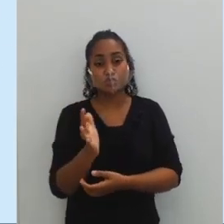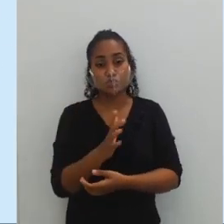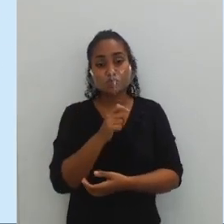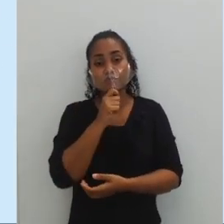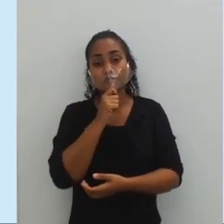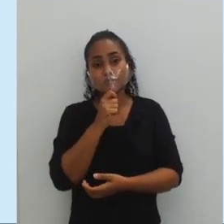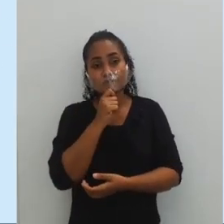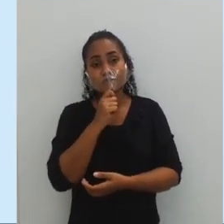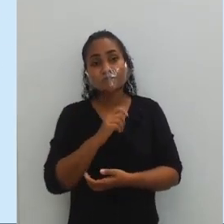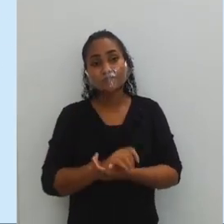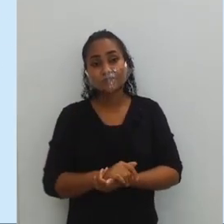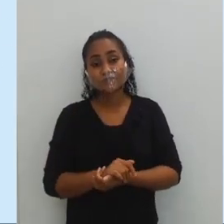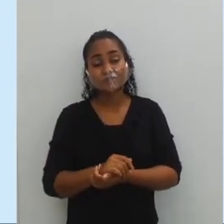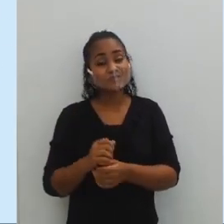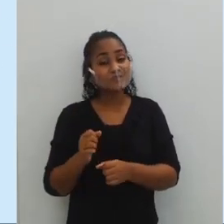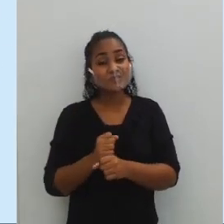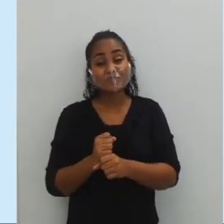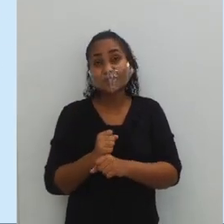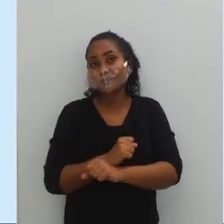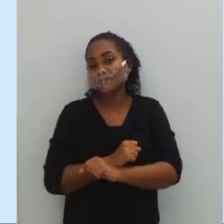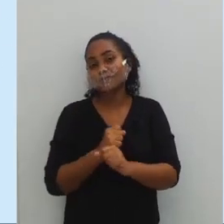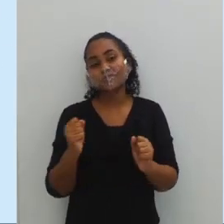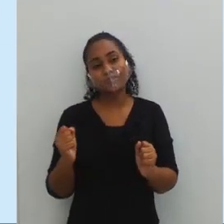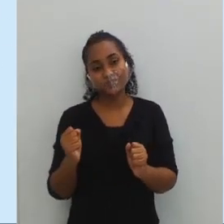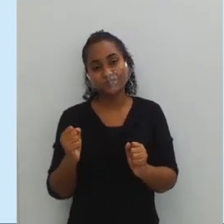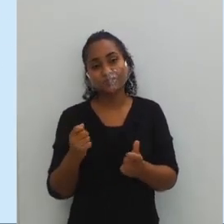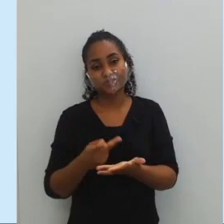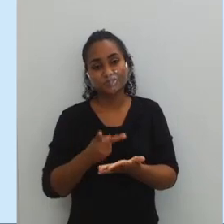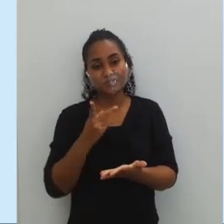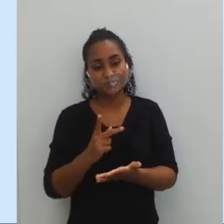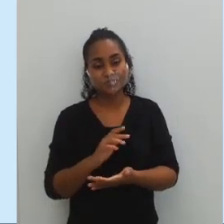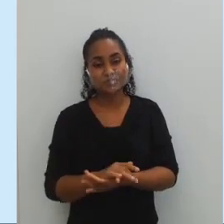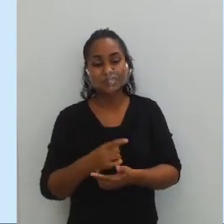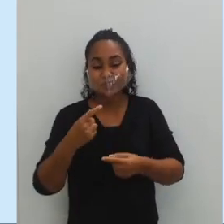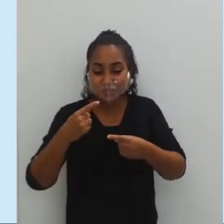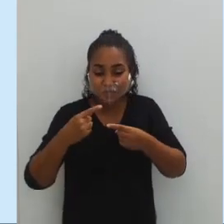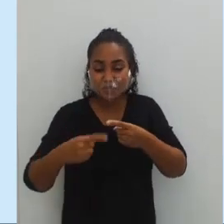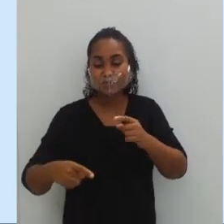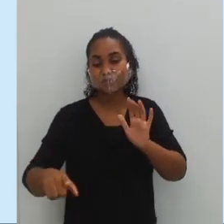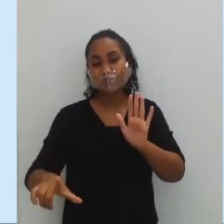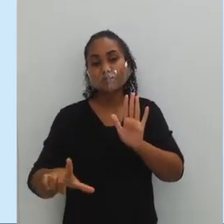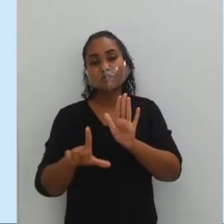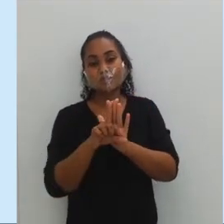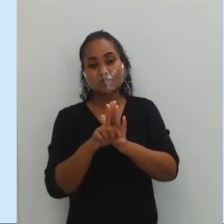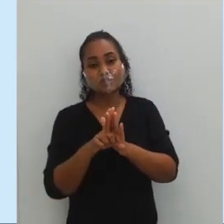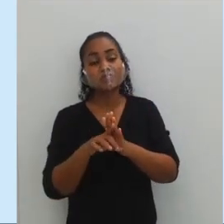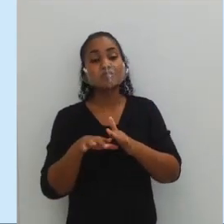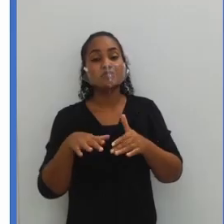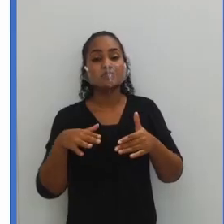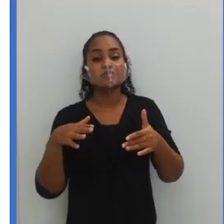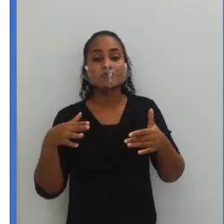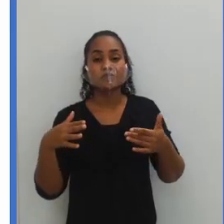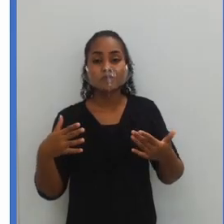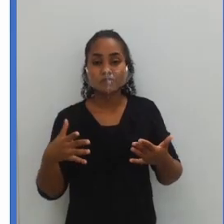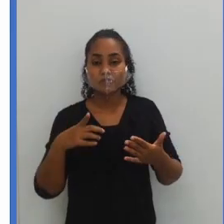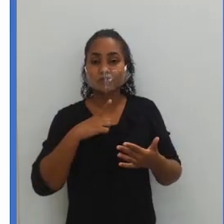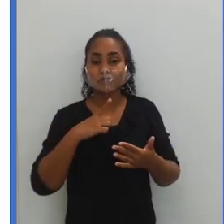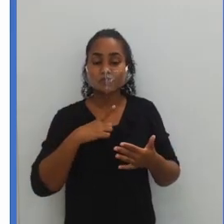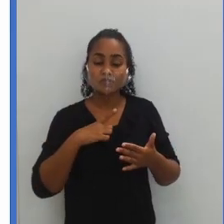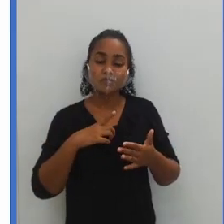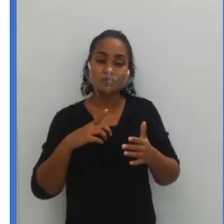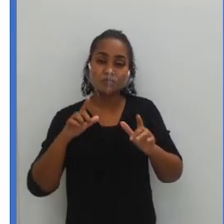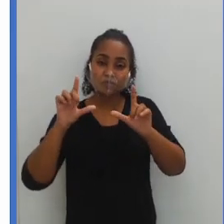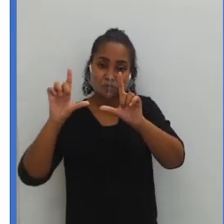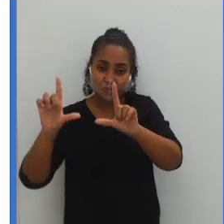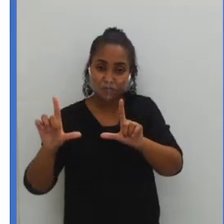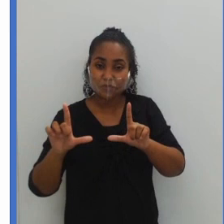muito recente ainda, alguns anos atrás isso não era permitido, isso era proibido por lei. E aí, na tela